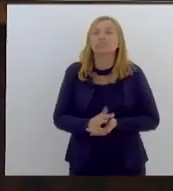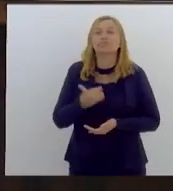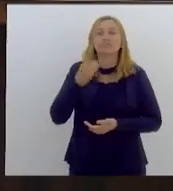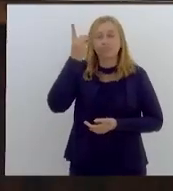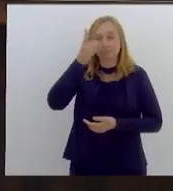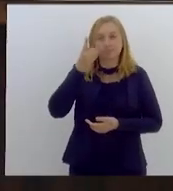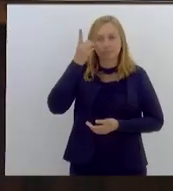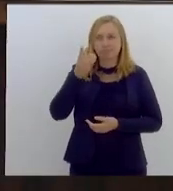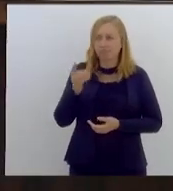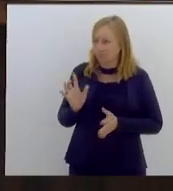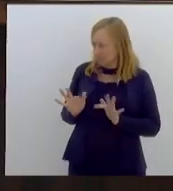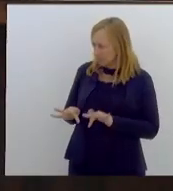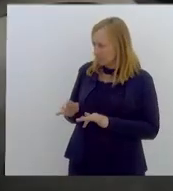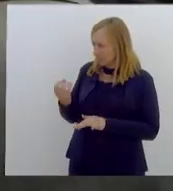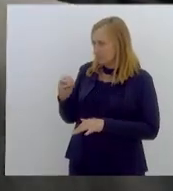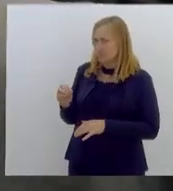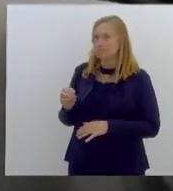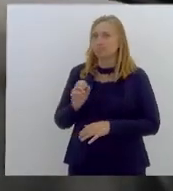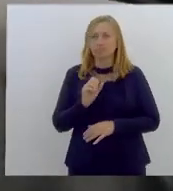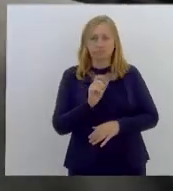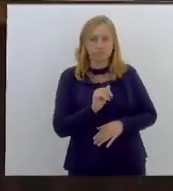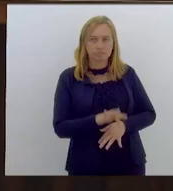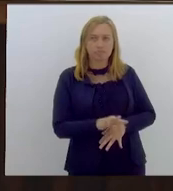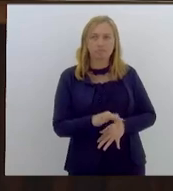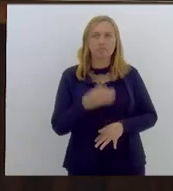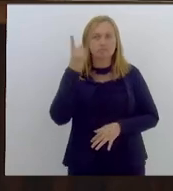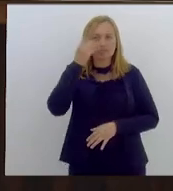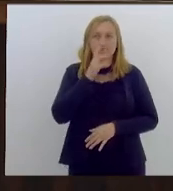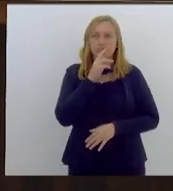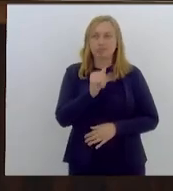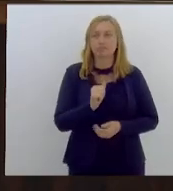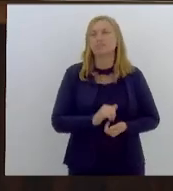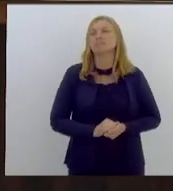Deputado, terminou, Serginho? Terminei. Deputado Rodrigo Amorim.